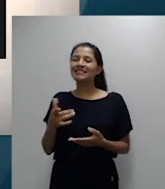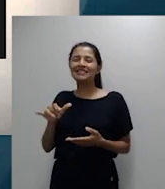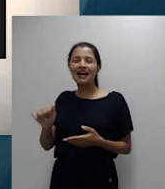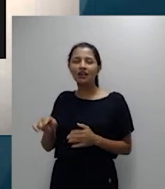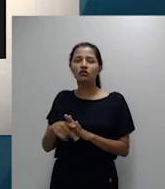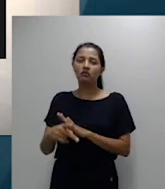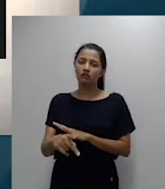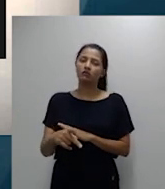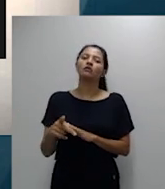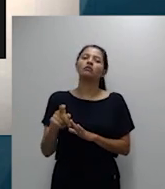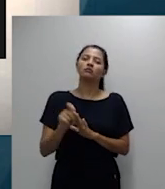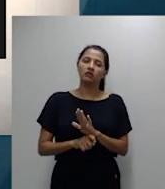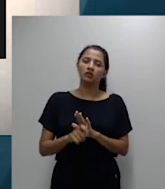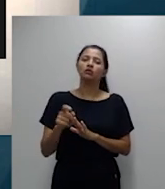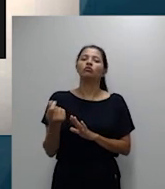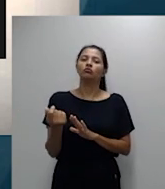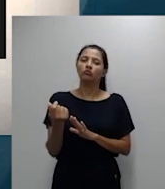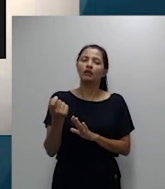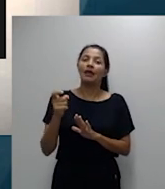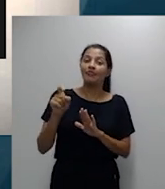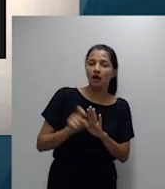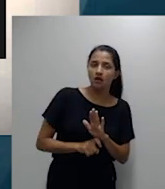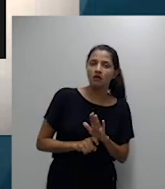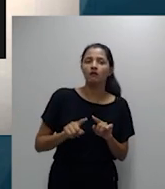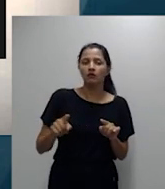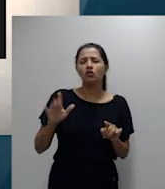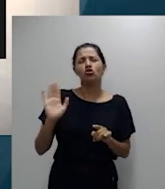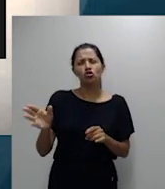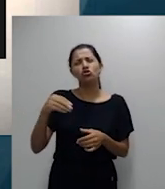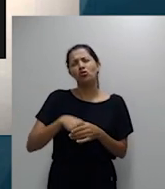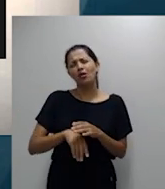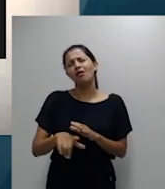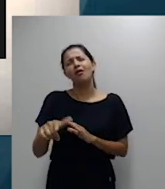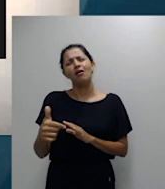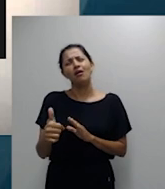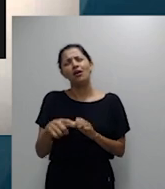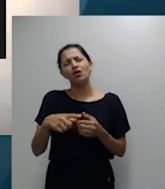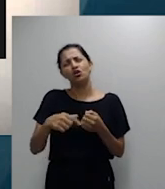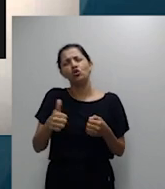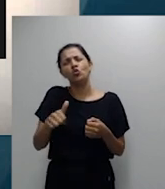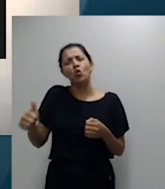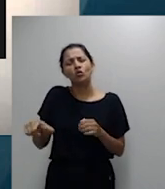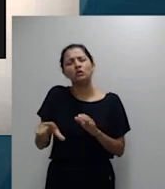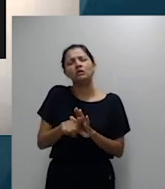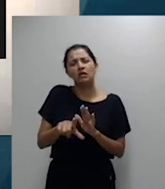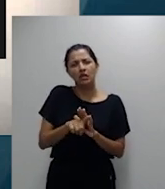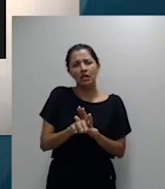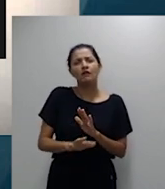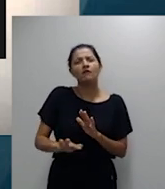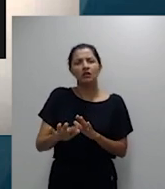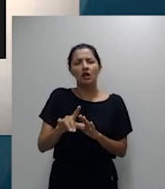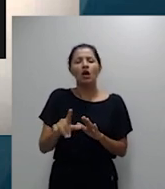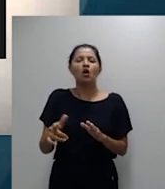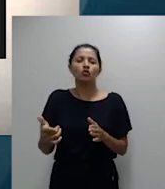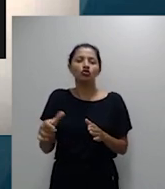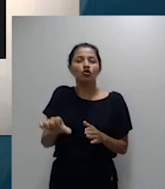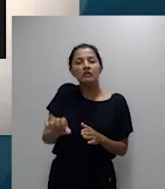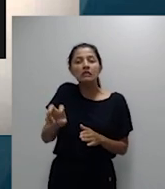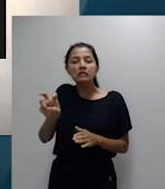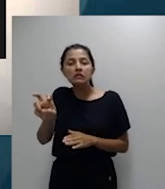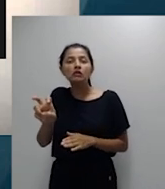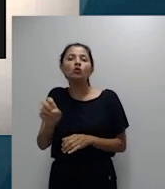forma do por vezes mencionado aqui artigo 11 da Lei 197095cz sentindo eu estou transcrevendo